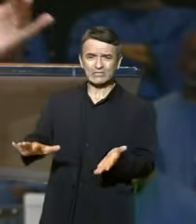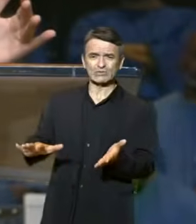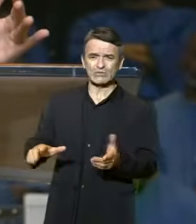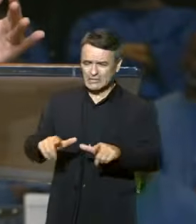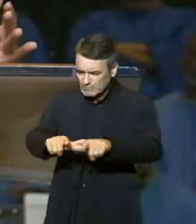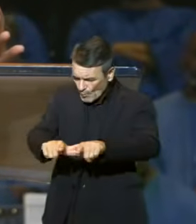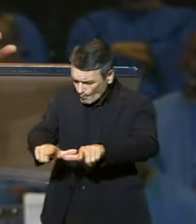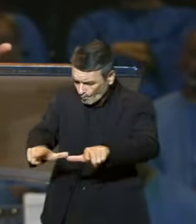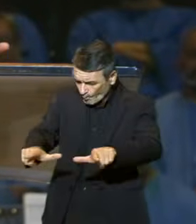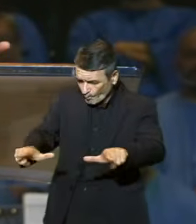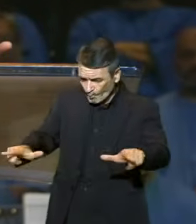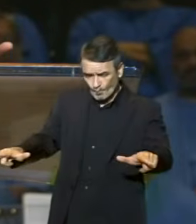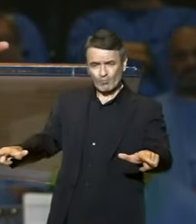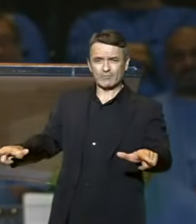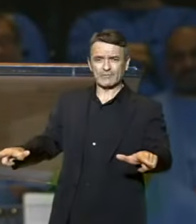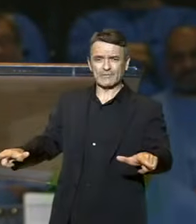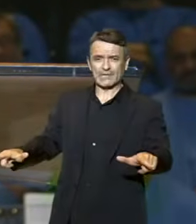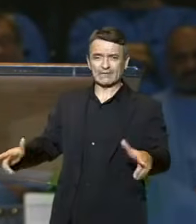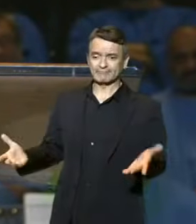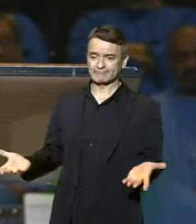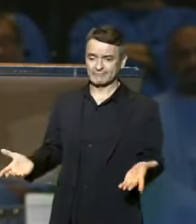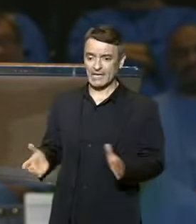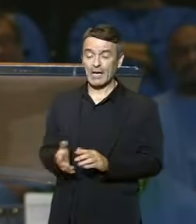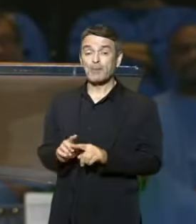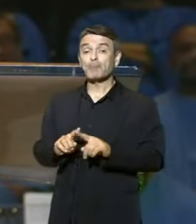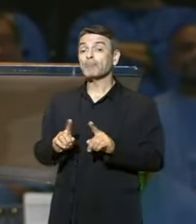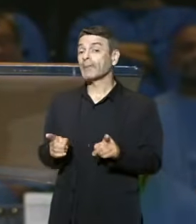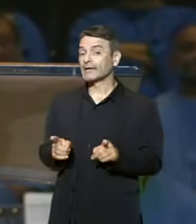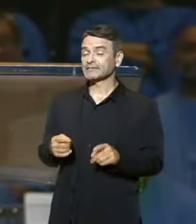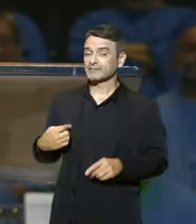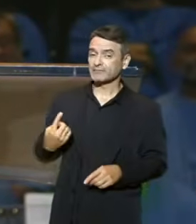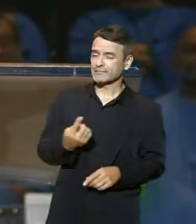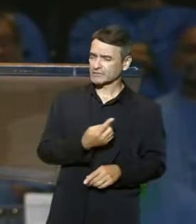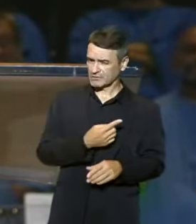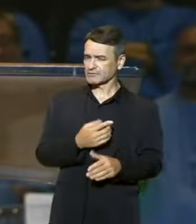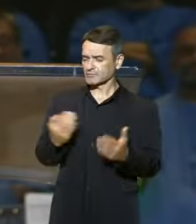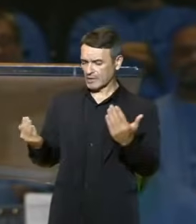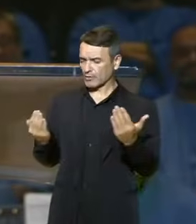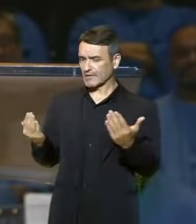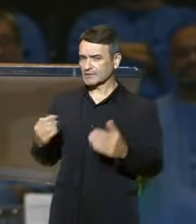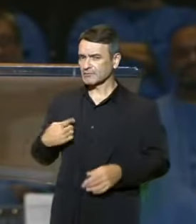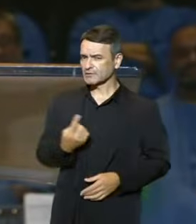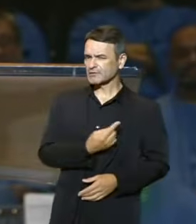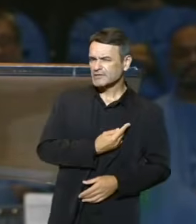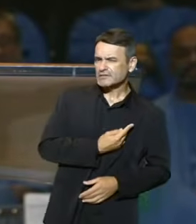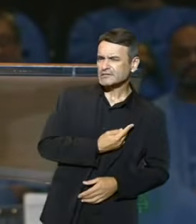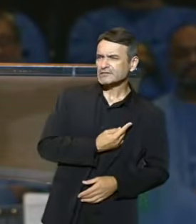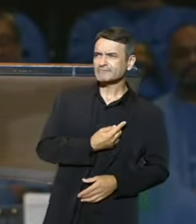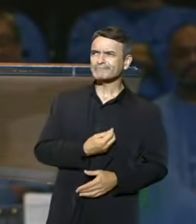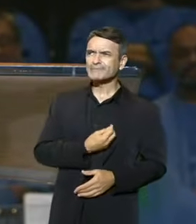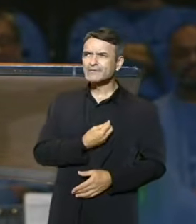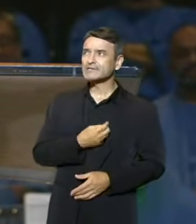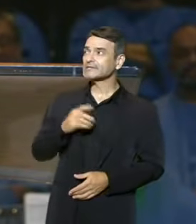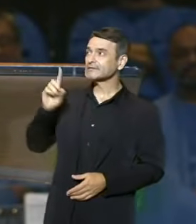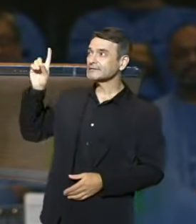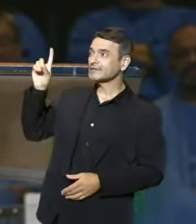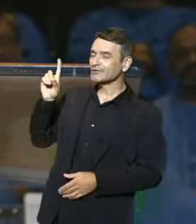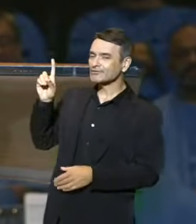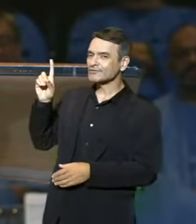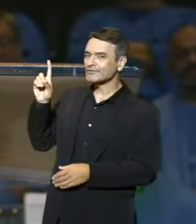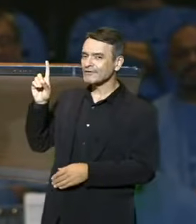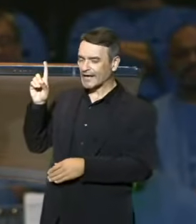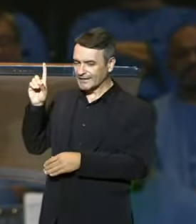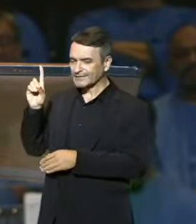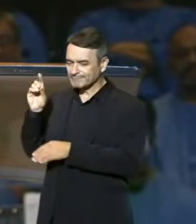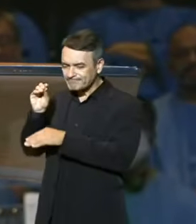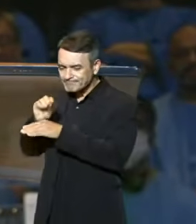de falta, não faltava a provisão de Deus, o cuidado de Deus,